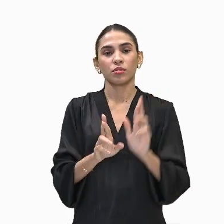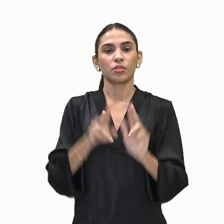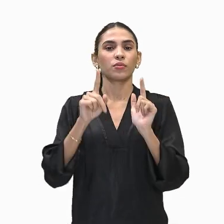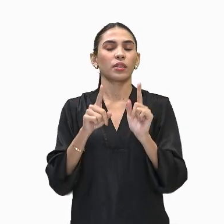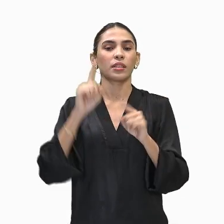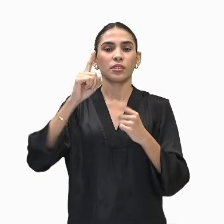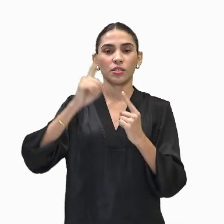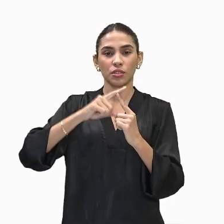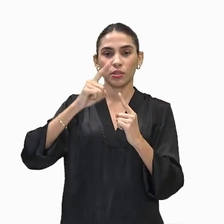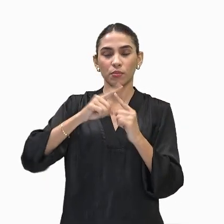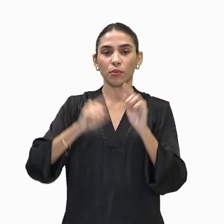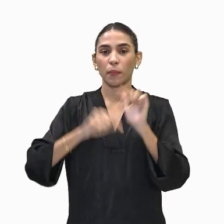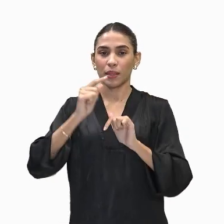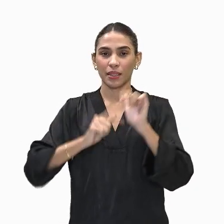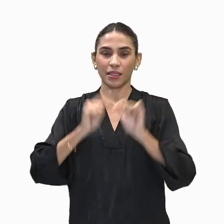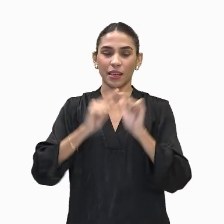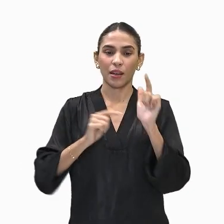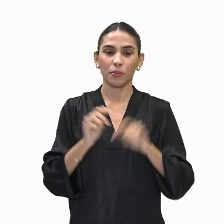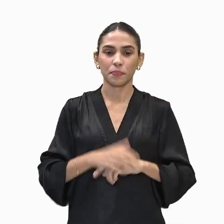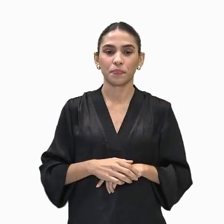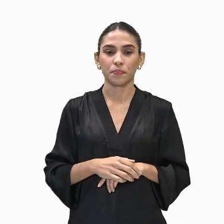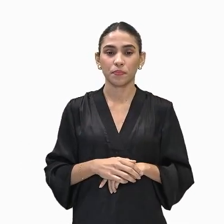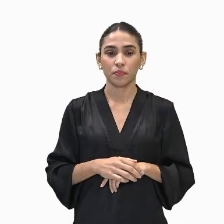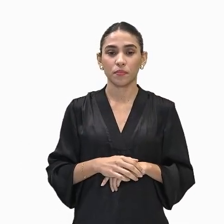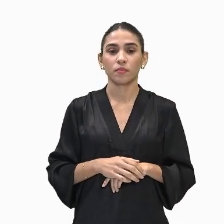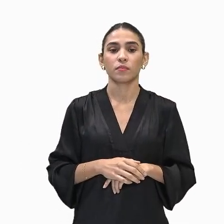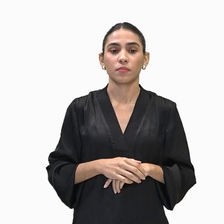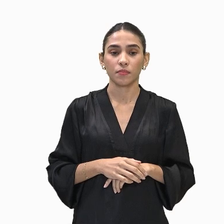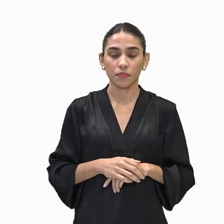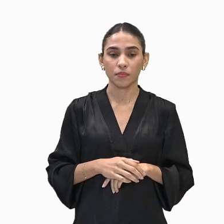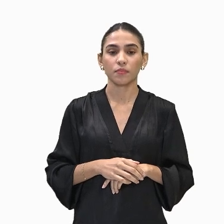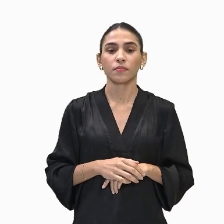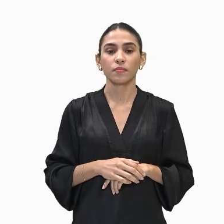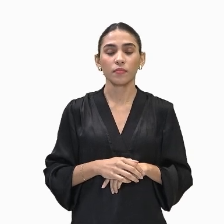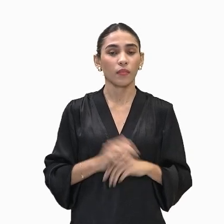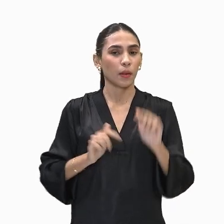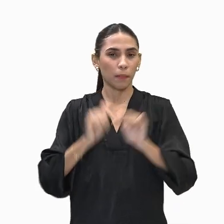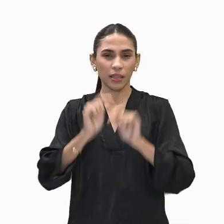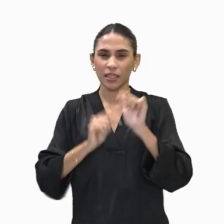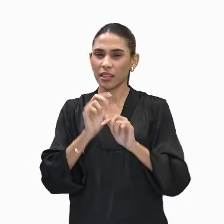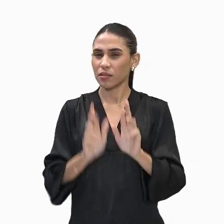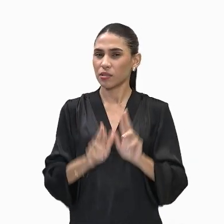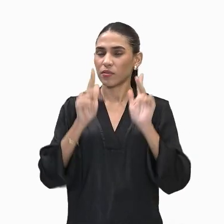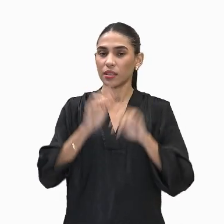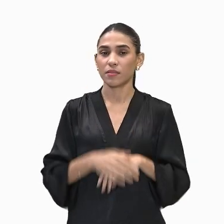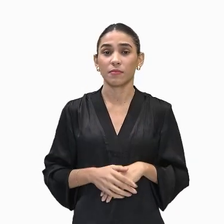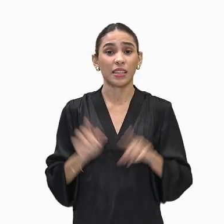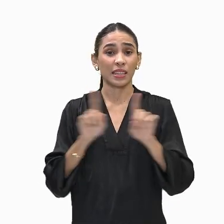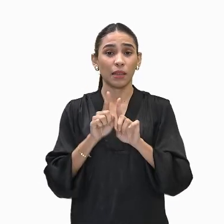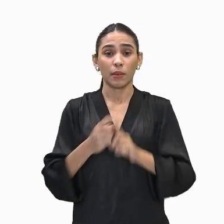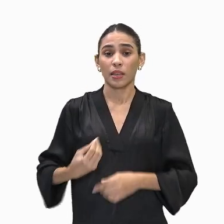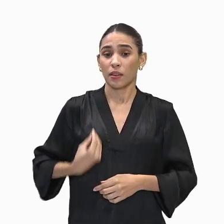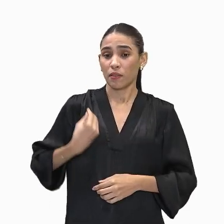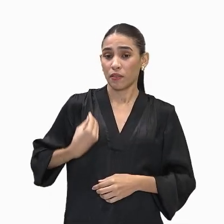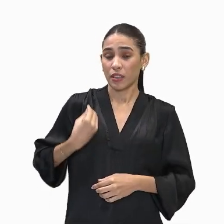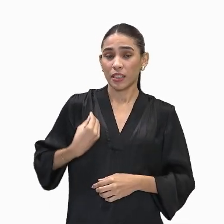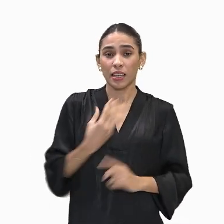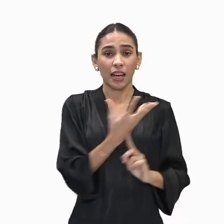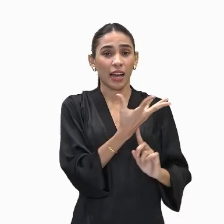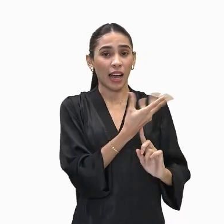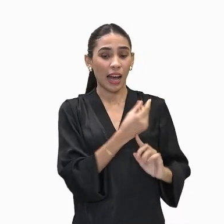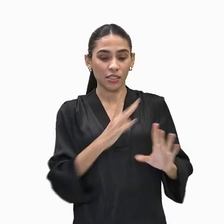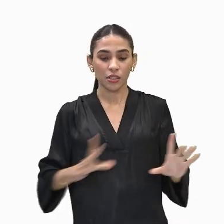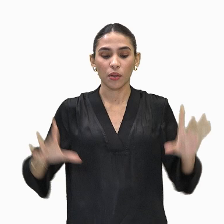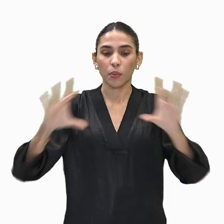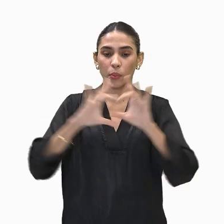diferentes materiais. Os materiais mais distintos Fusão entre arte e vida estão